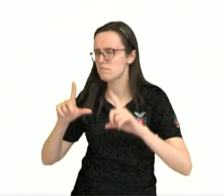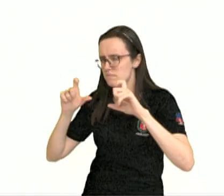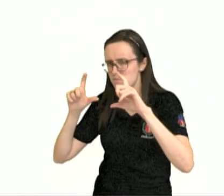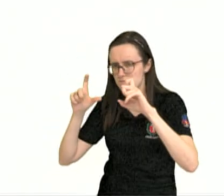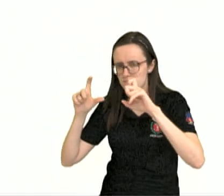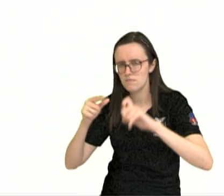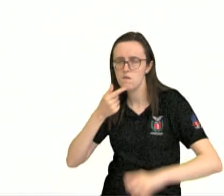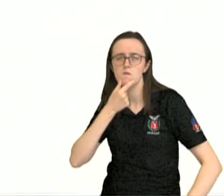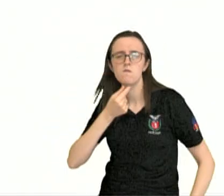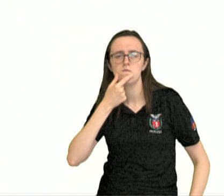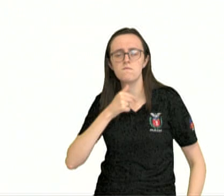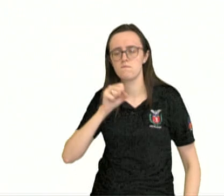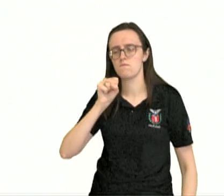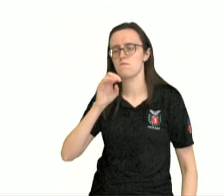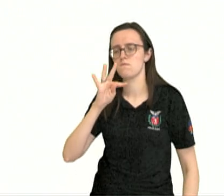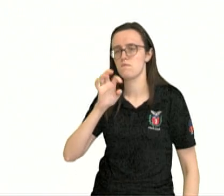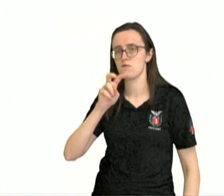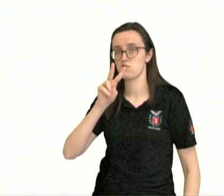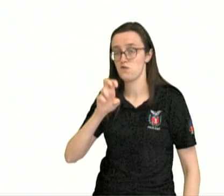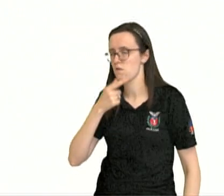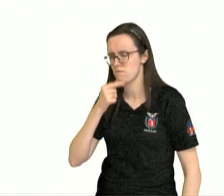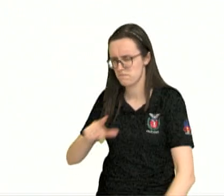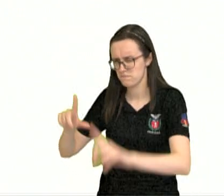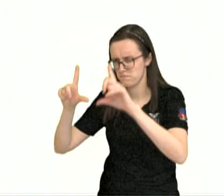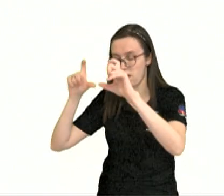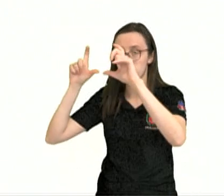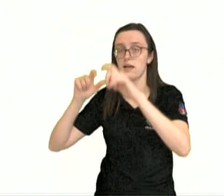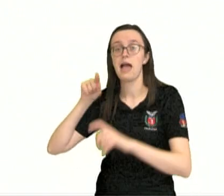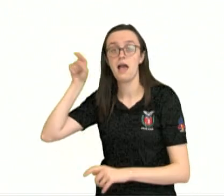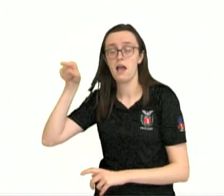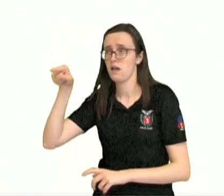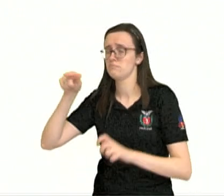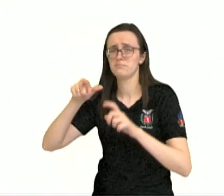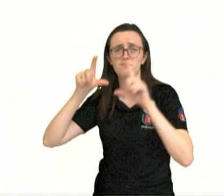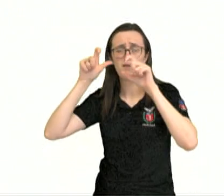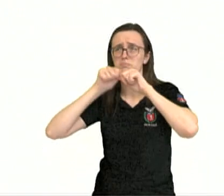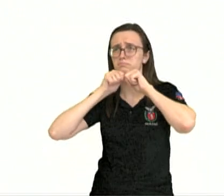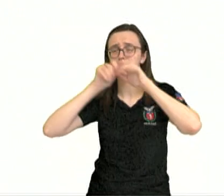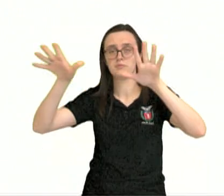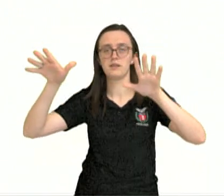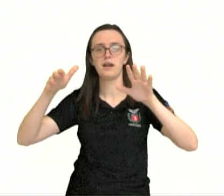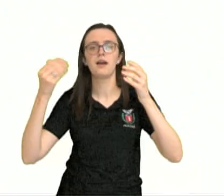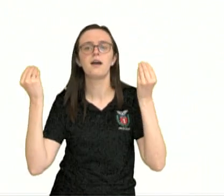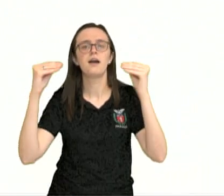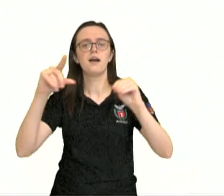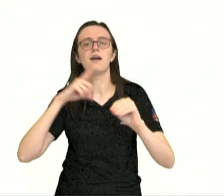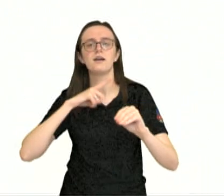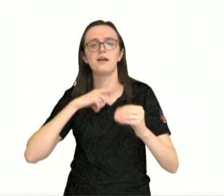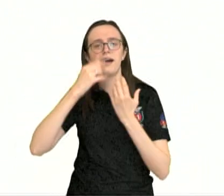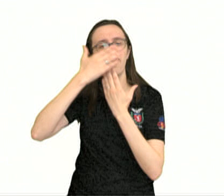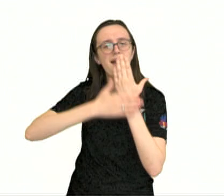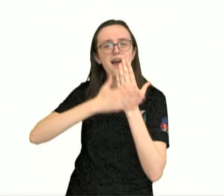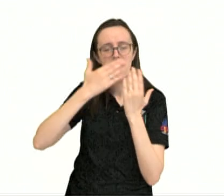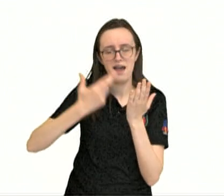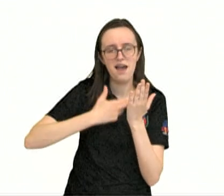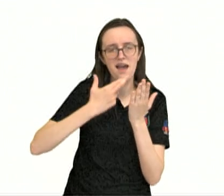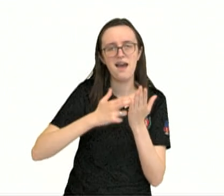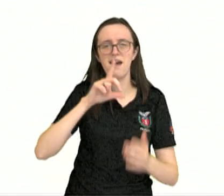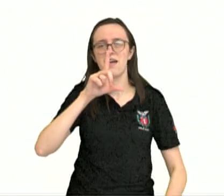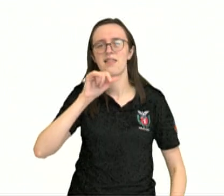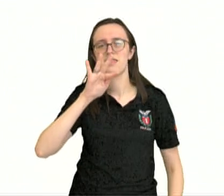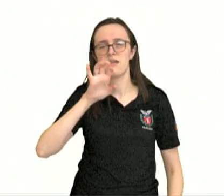chamado Steve McQueen essa foto ganhou o mundo quando foi publicada na capa da revista Life